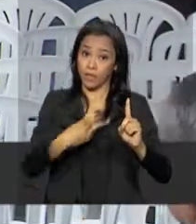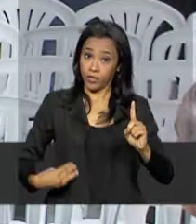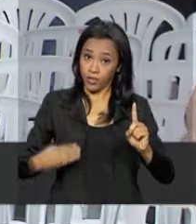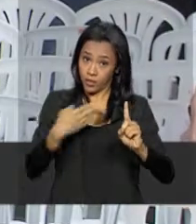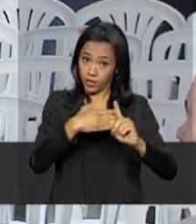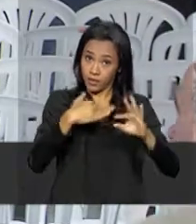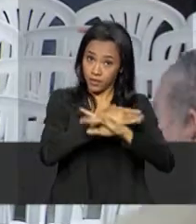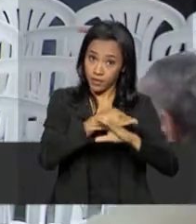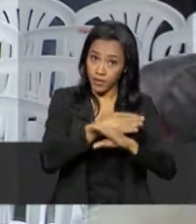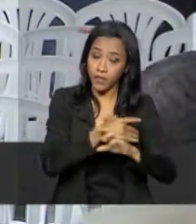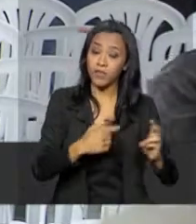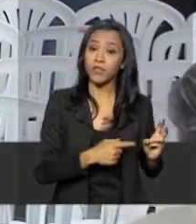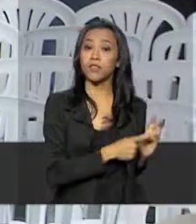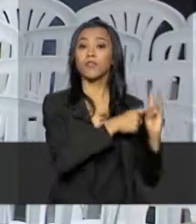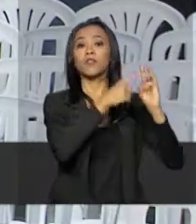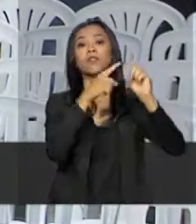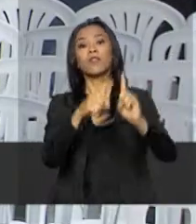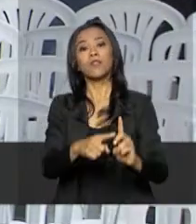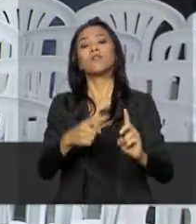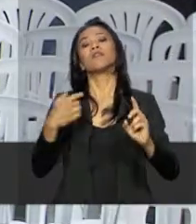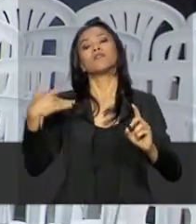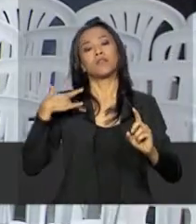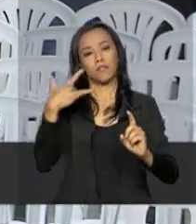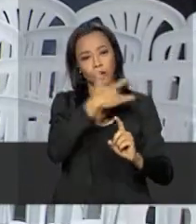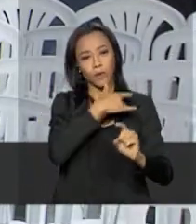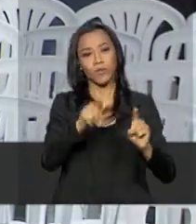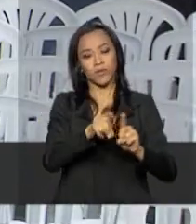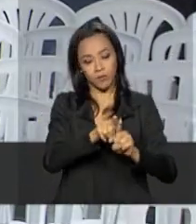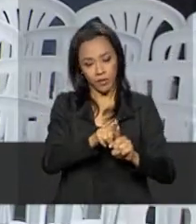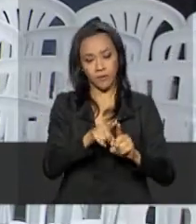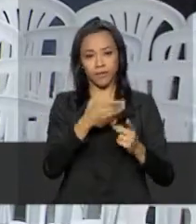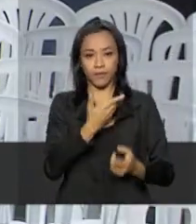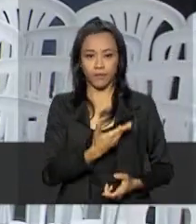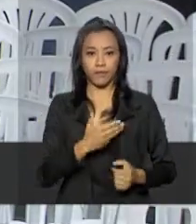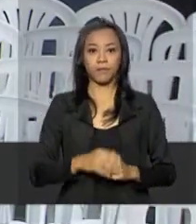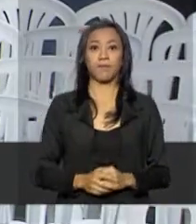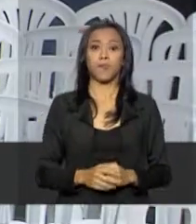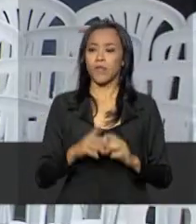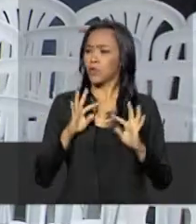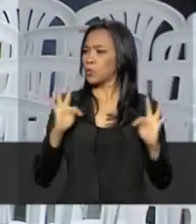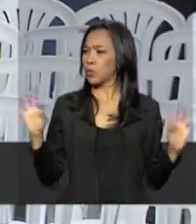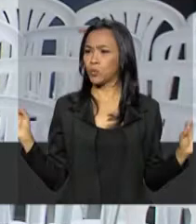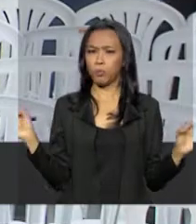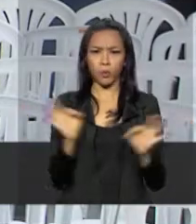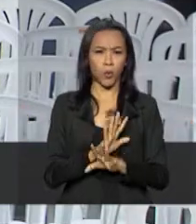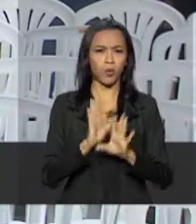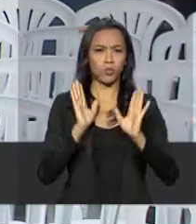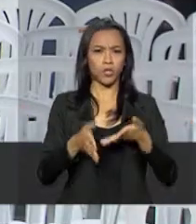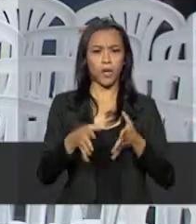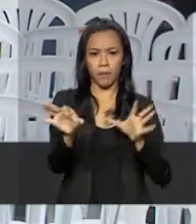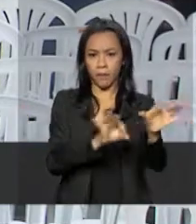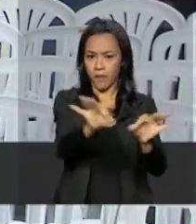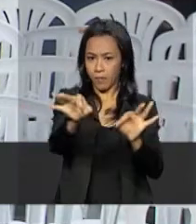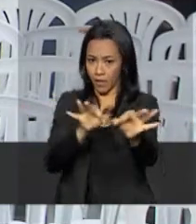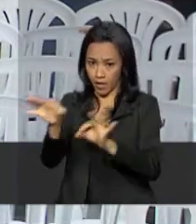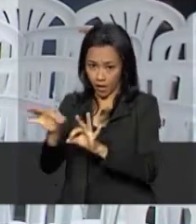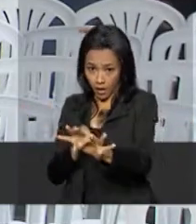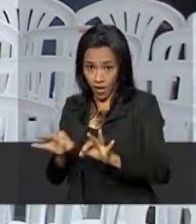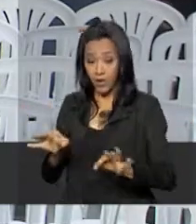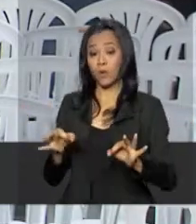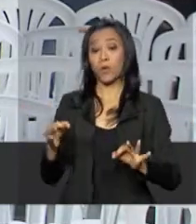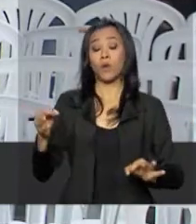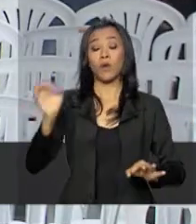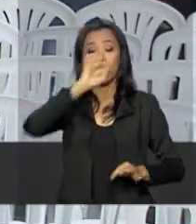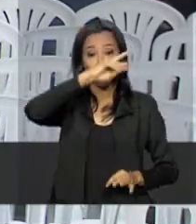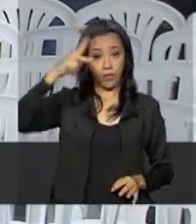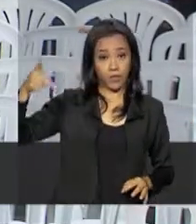Alexandre Baldi, e da saúde, Gilberto Occhi. Aqui está tudo pronto, o presidente Temer já está